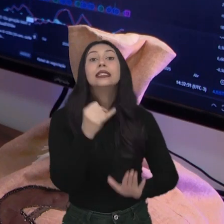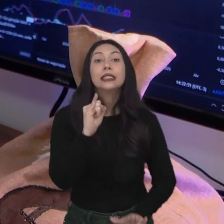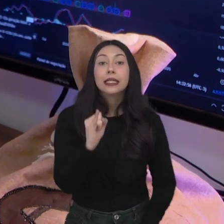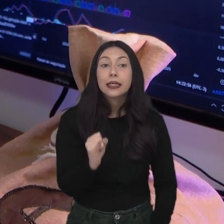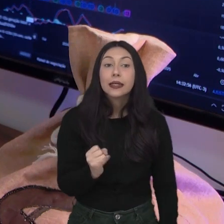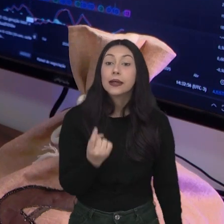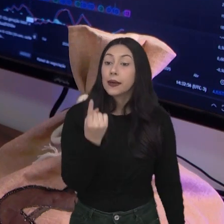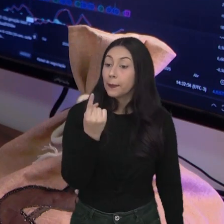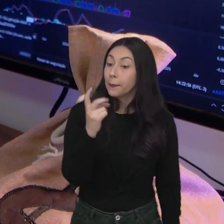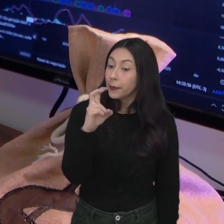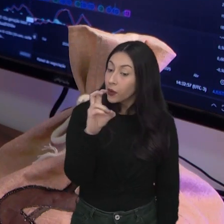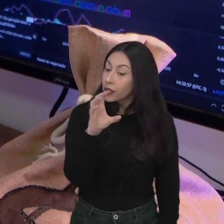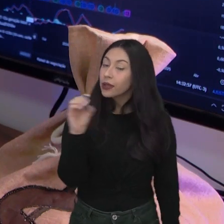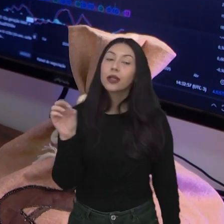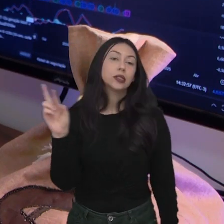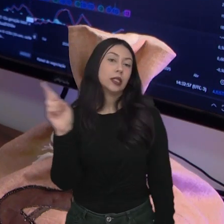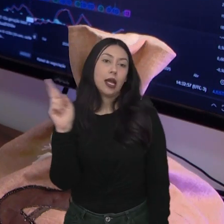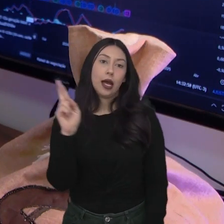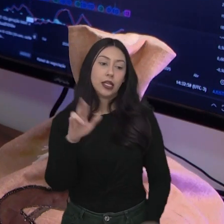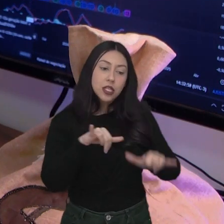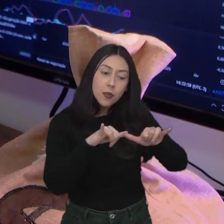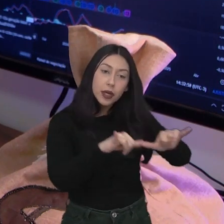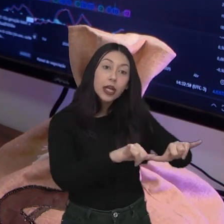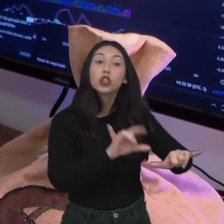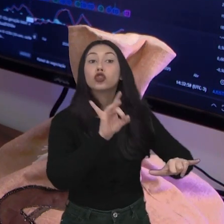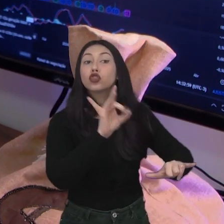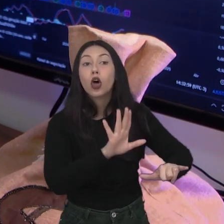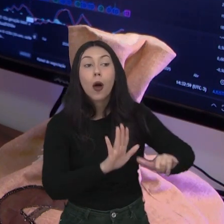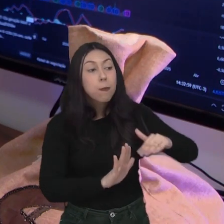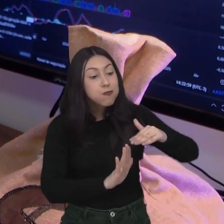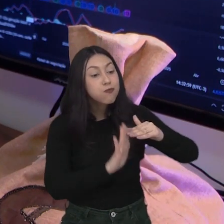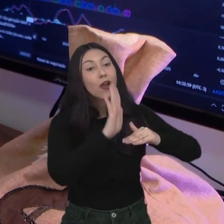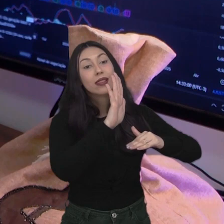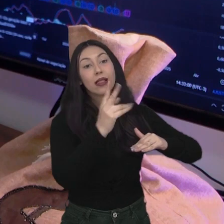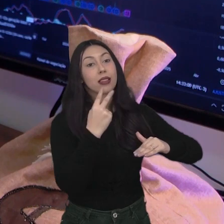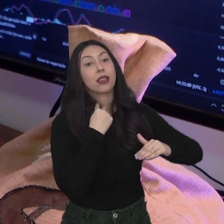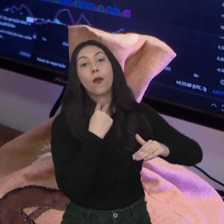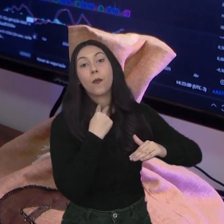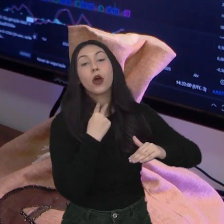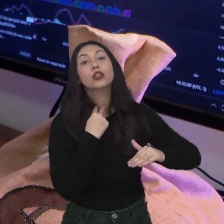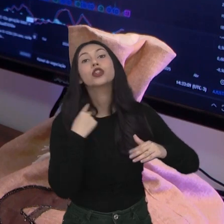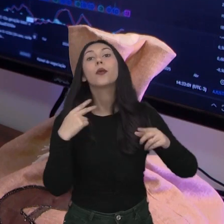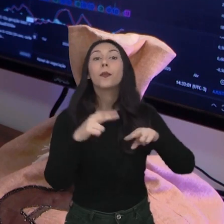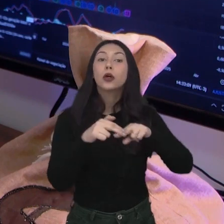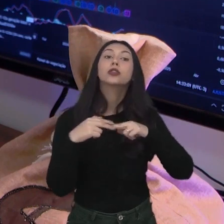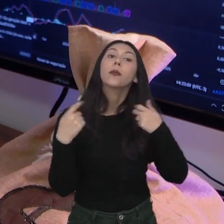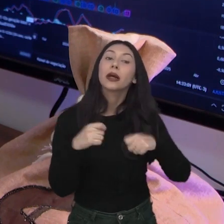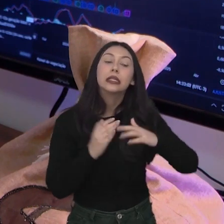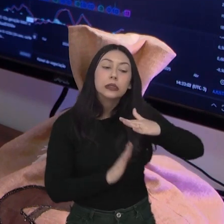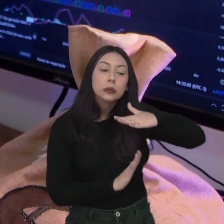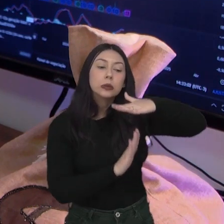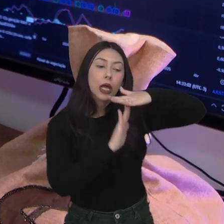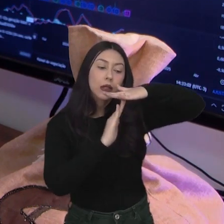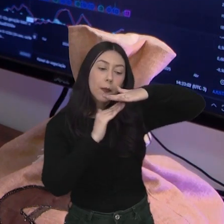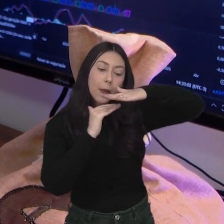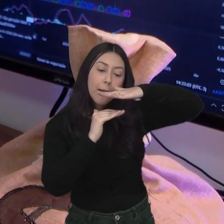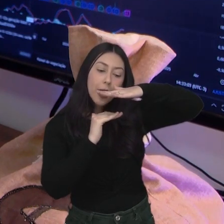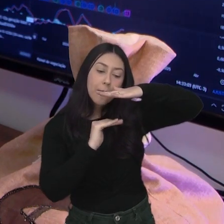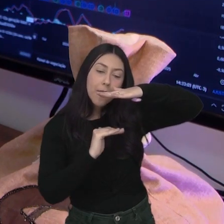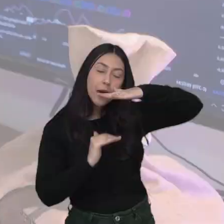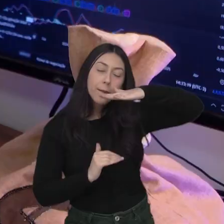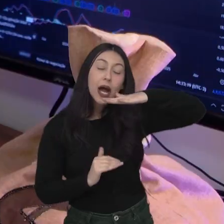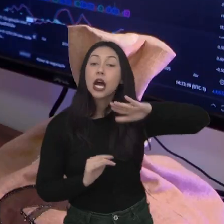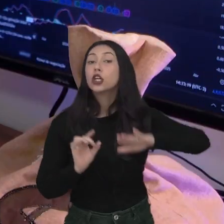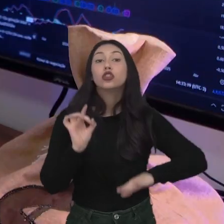que eu vou usar R$ 1.500 em questão para o mercado, é R$ 1.500, eu não vou passar desse valor. Então, a gente sempre coloca um teto de gasto e vai abatendo